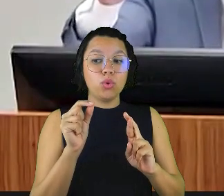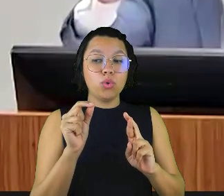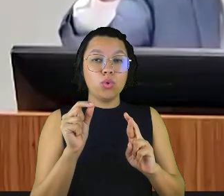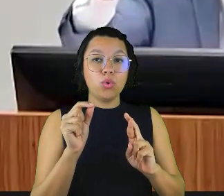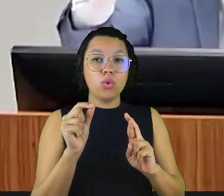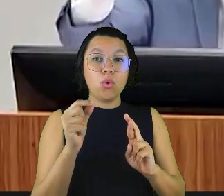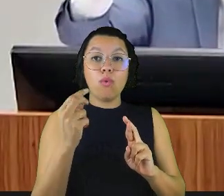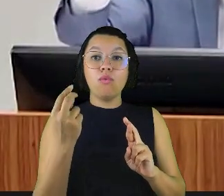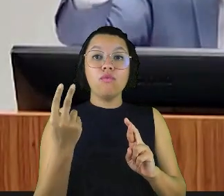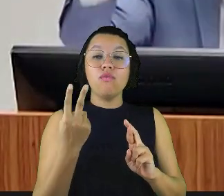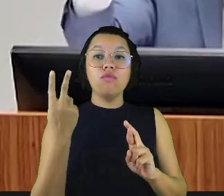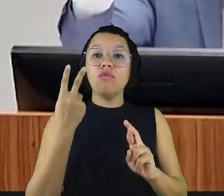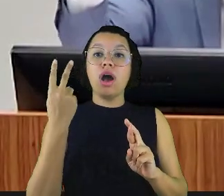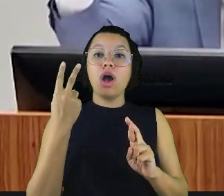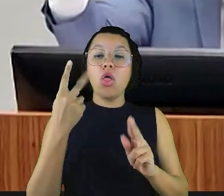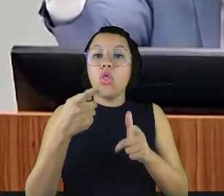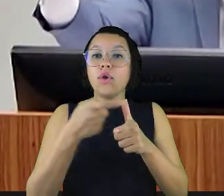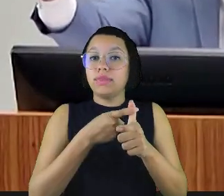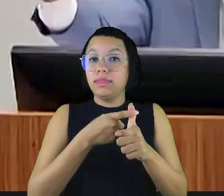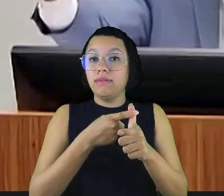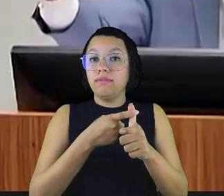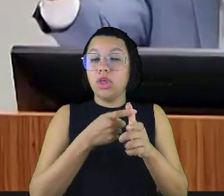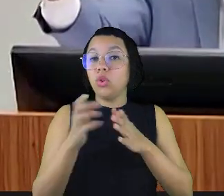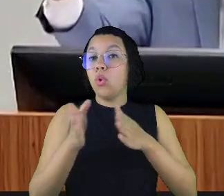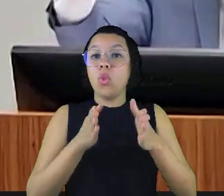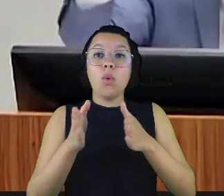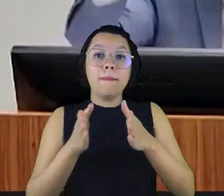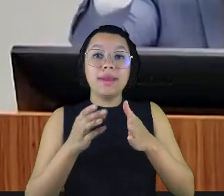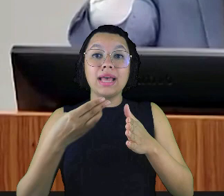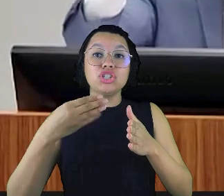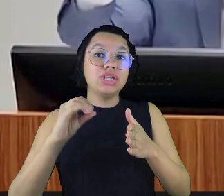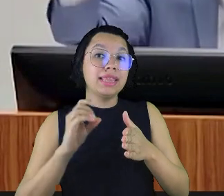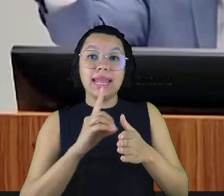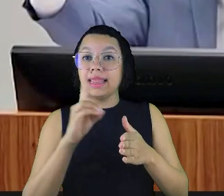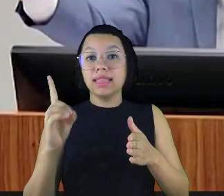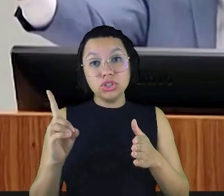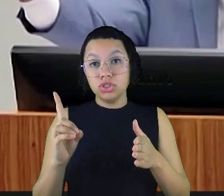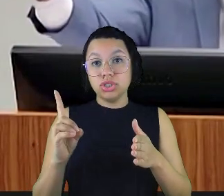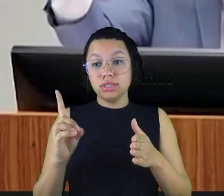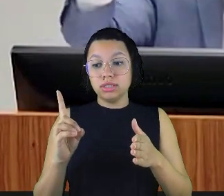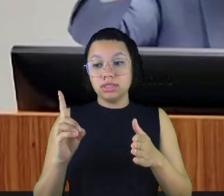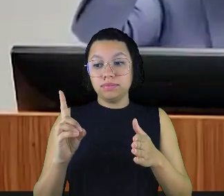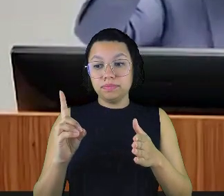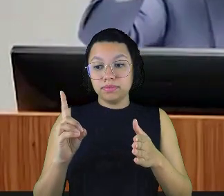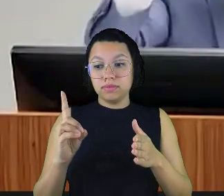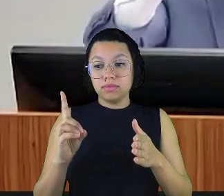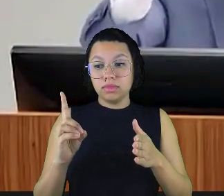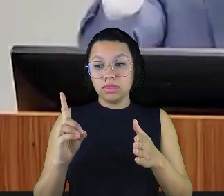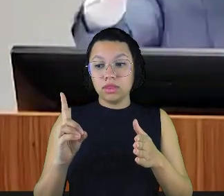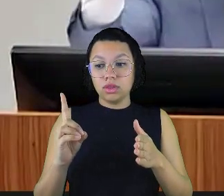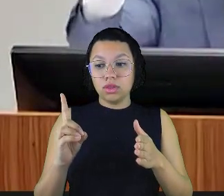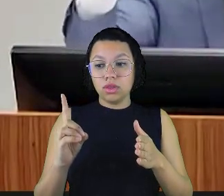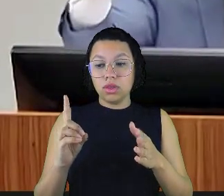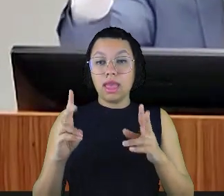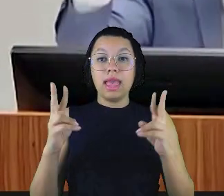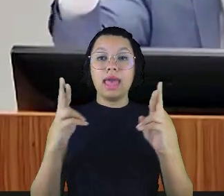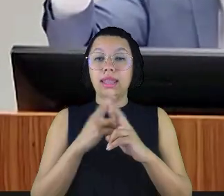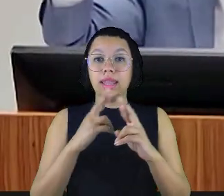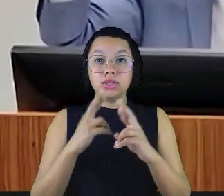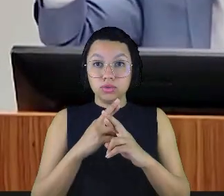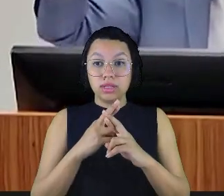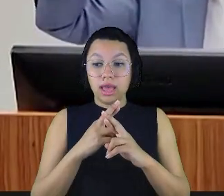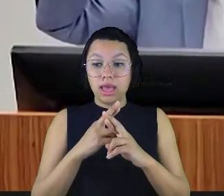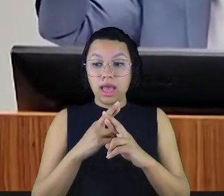devedor no prazo de 30 dias, decorridos os quais presumir-se-á de